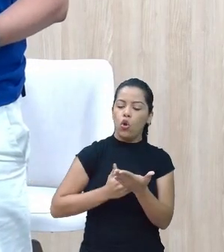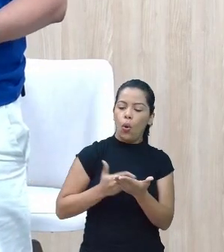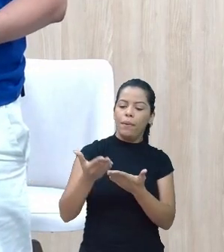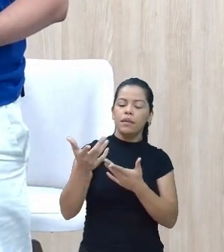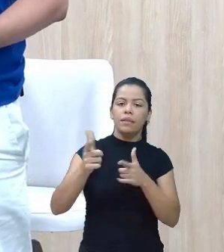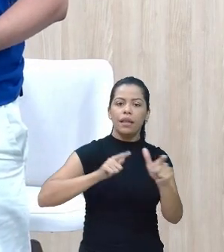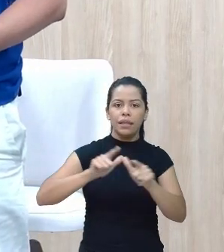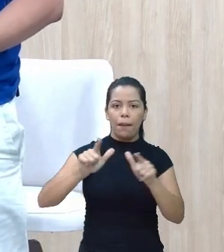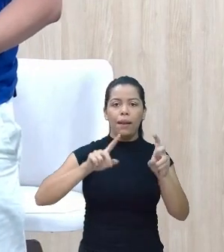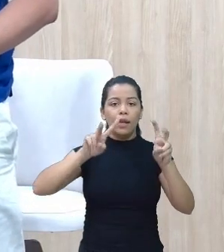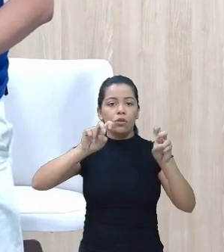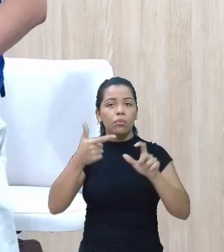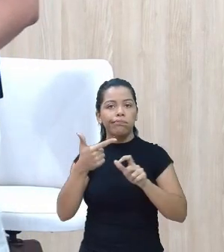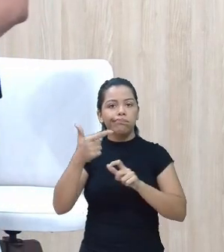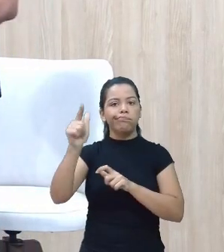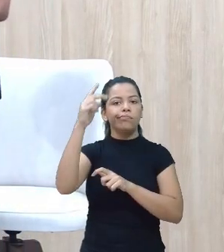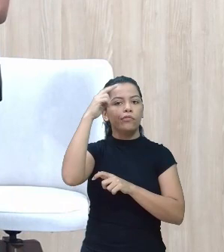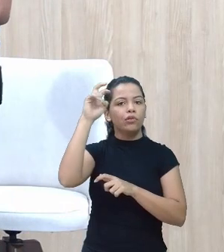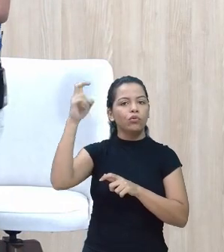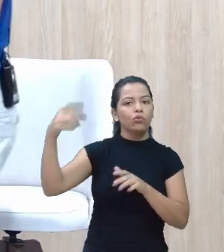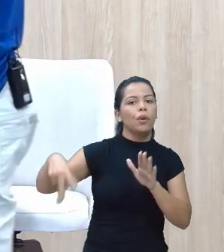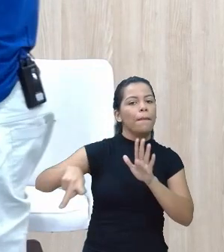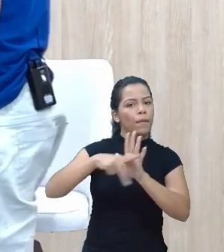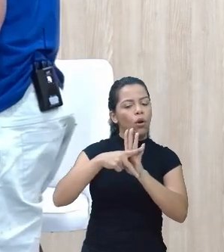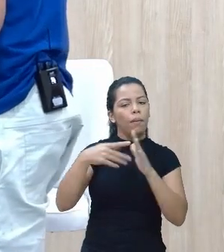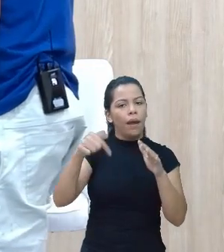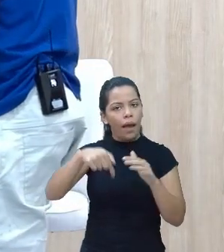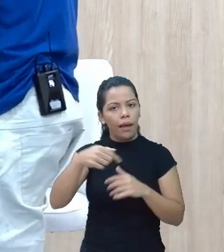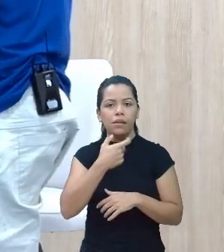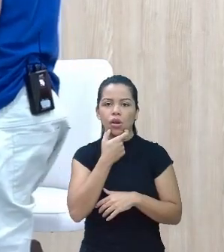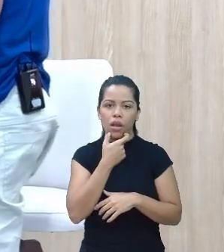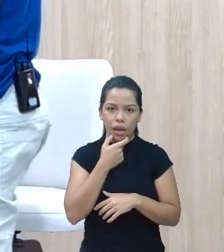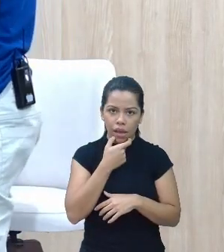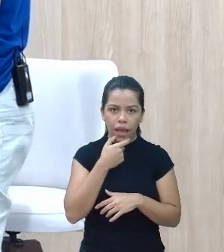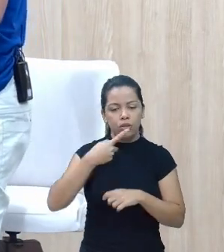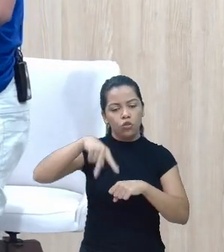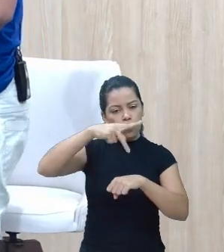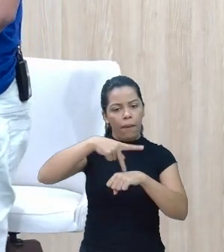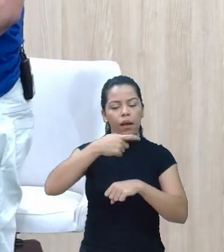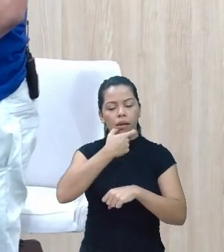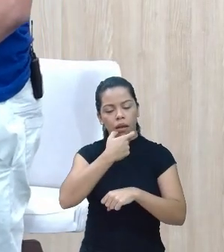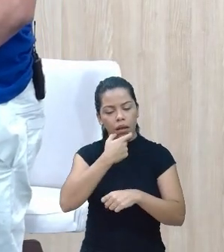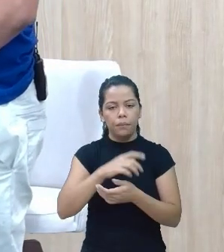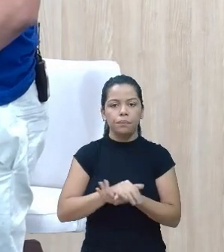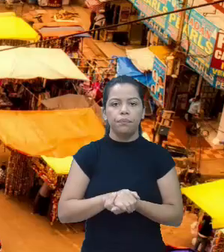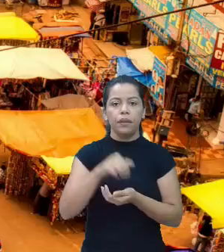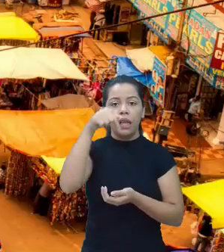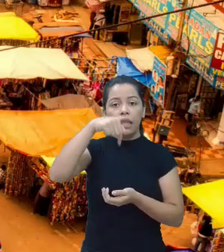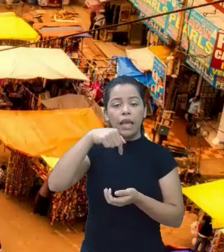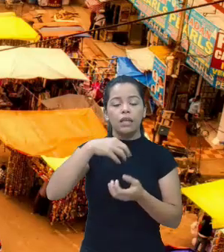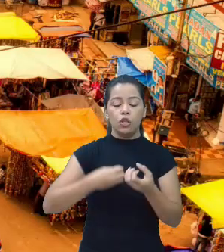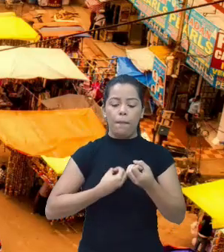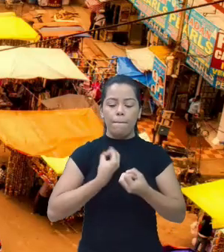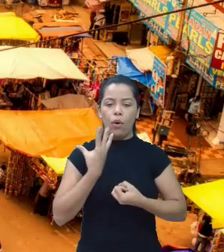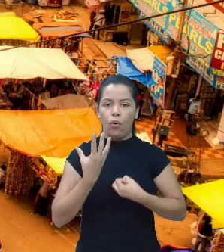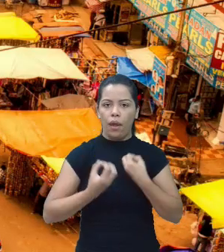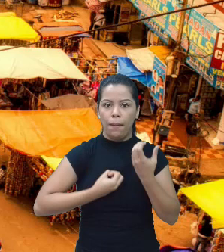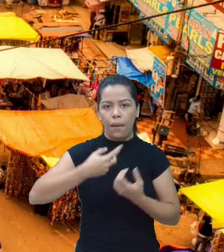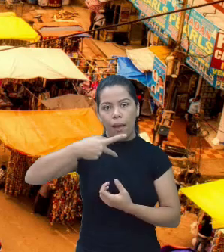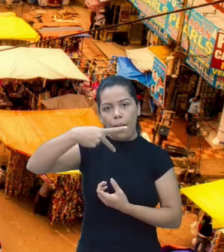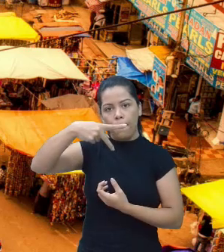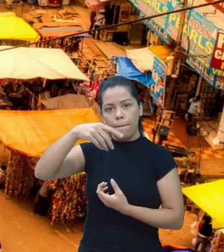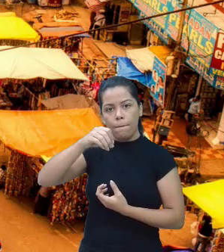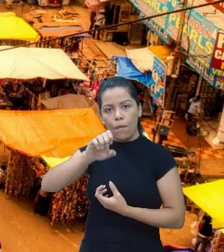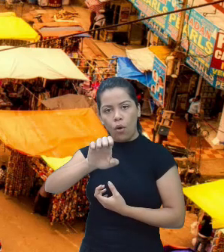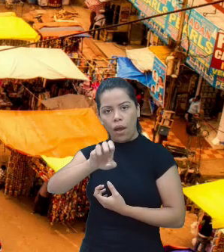inglesa, dos países de língua inglesa, tá? Então, seguindo aqui, ó. Bom, lá, nesse poema você observa que tem elementos